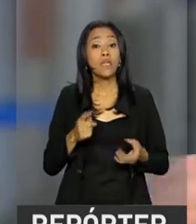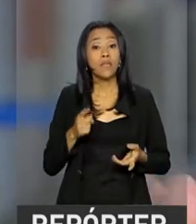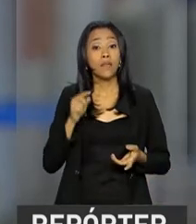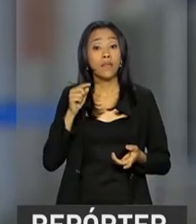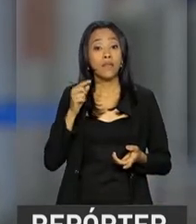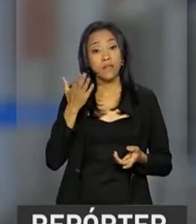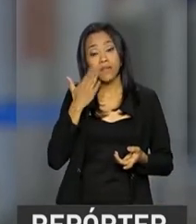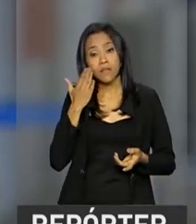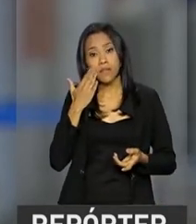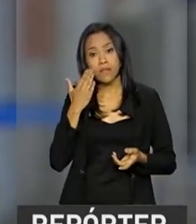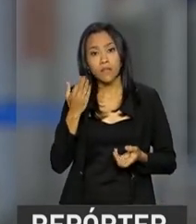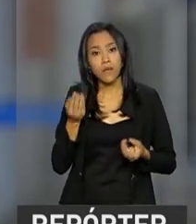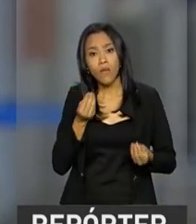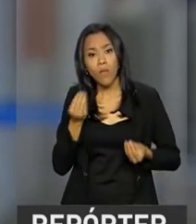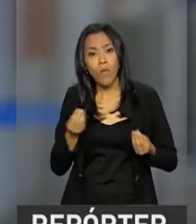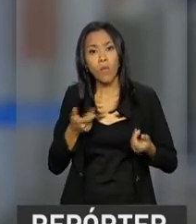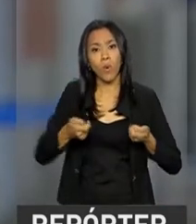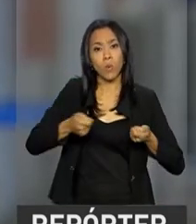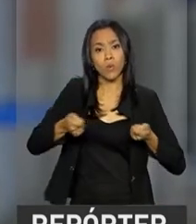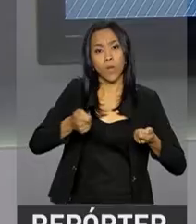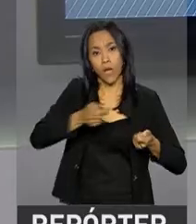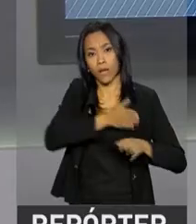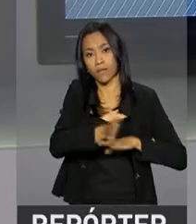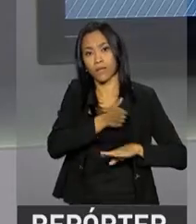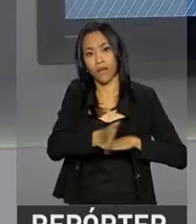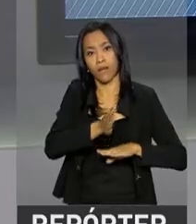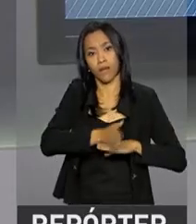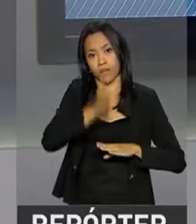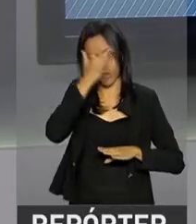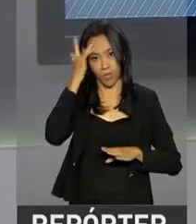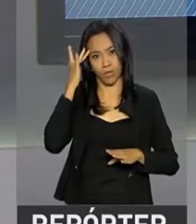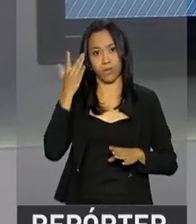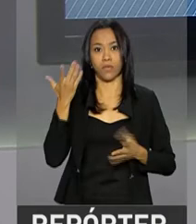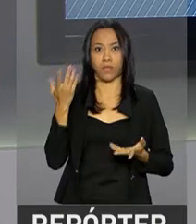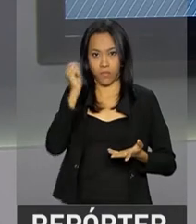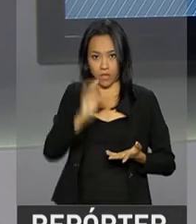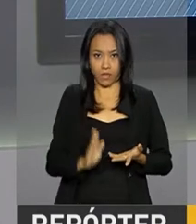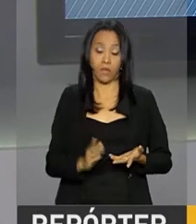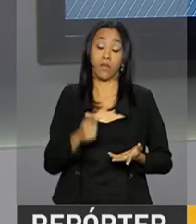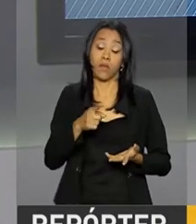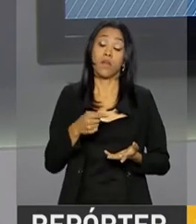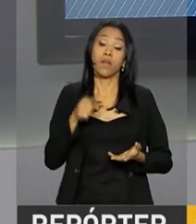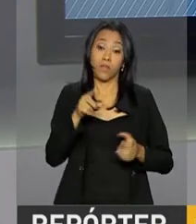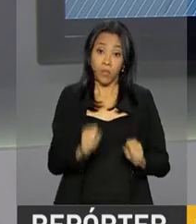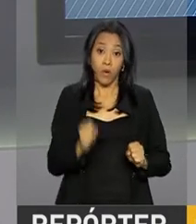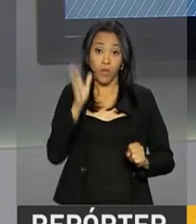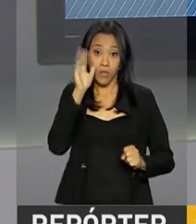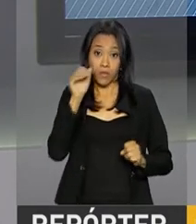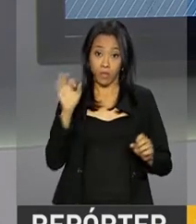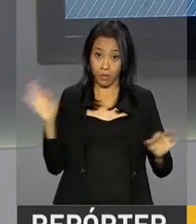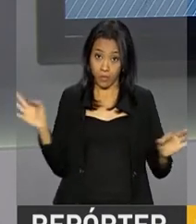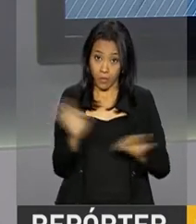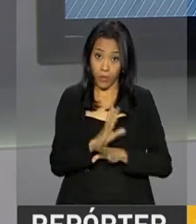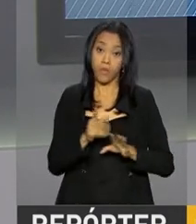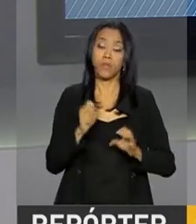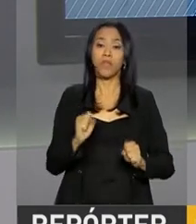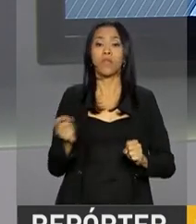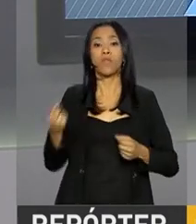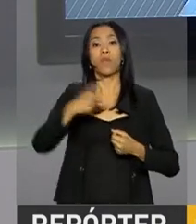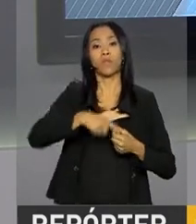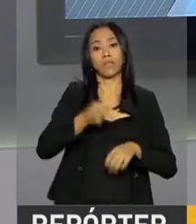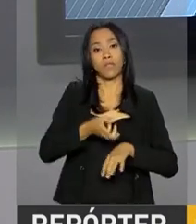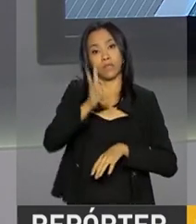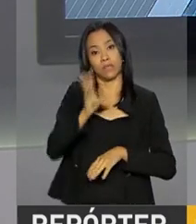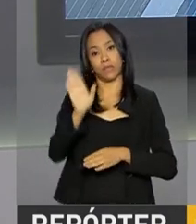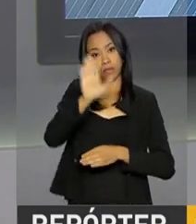ver regular de alguma forma entrada das pessoas na fronteira nós ficamos por aqui você pode rever as reportagens no youtube voltamos